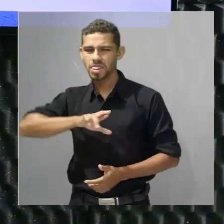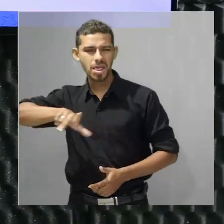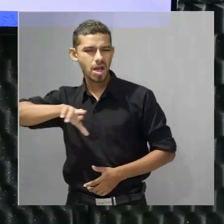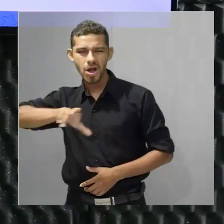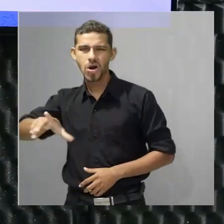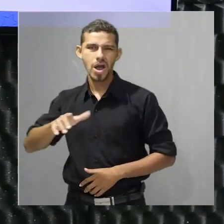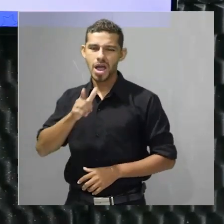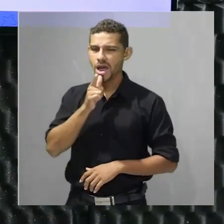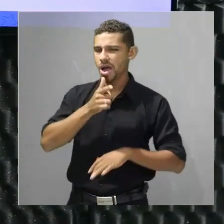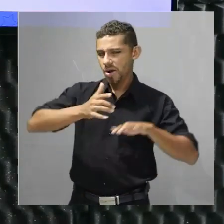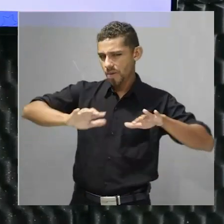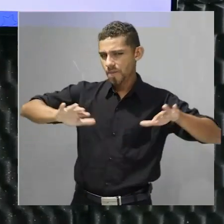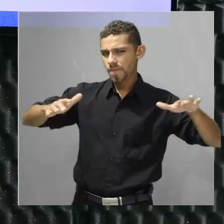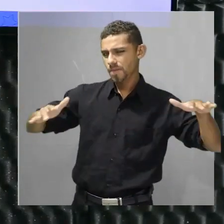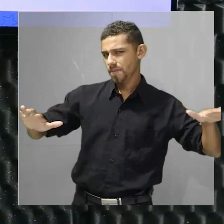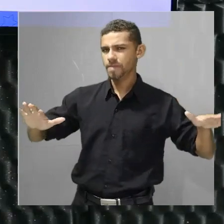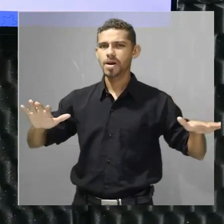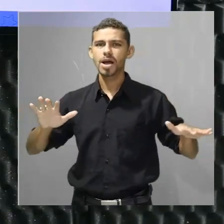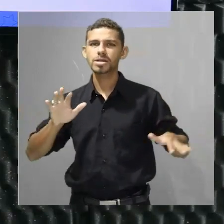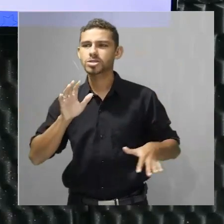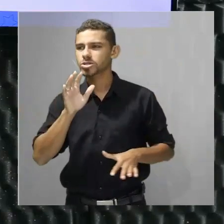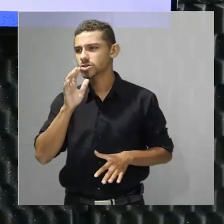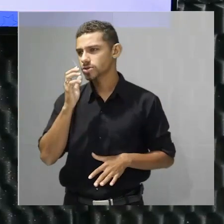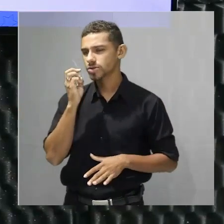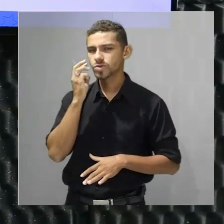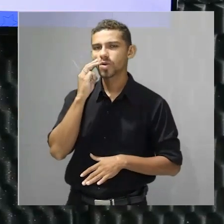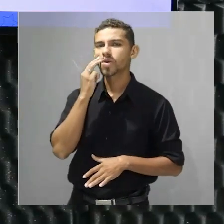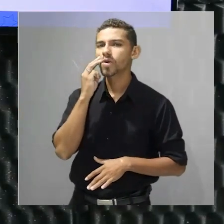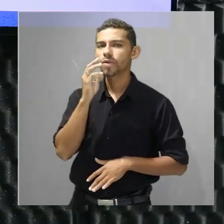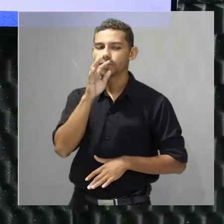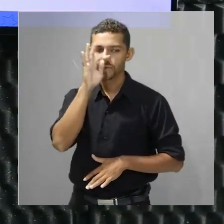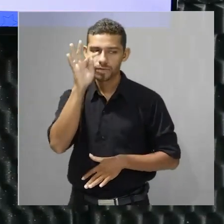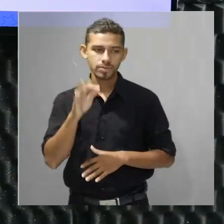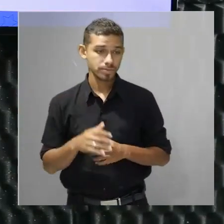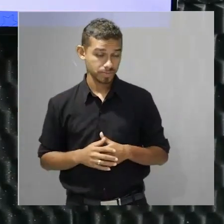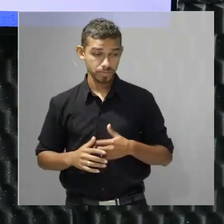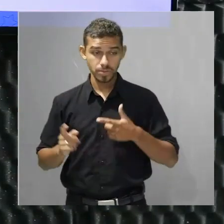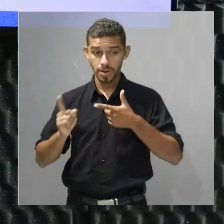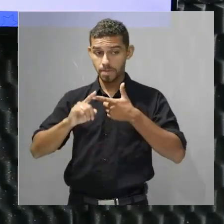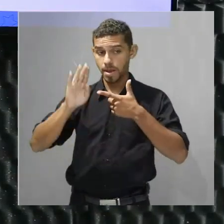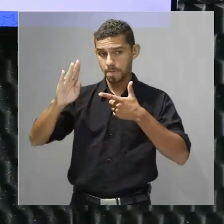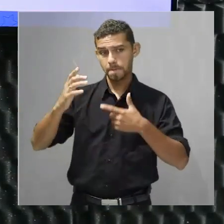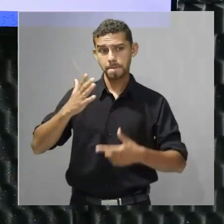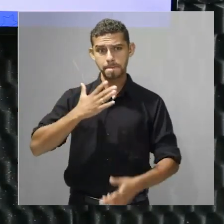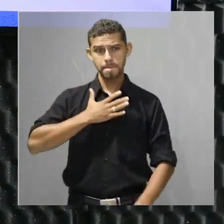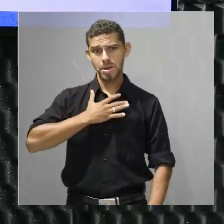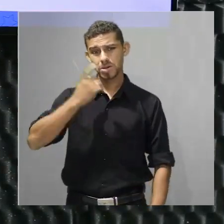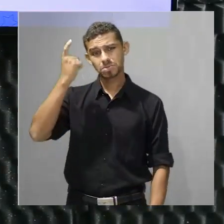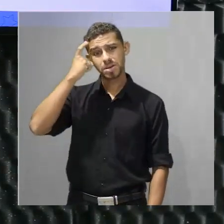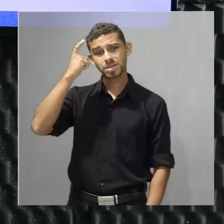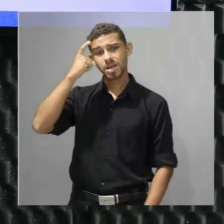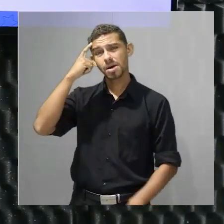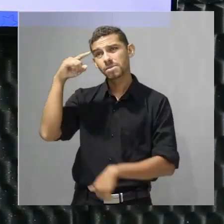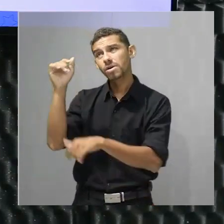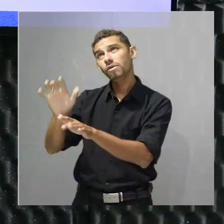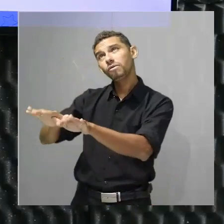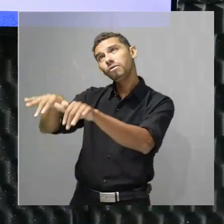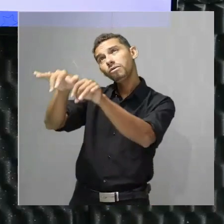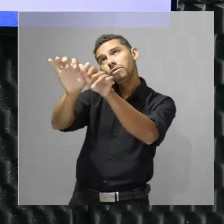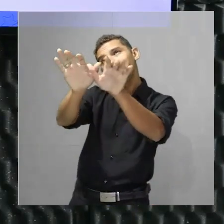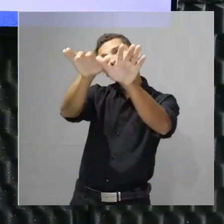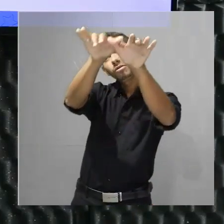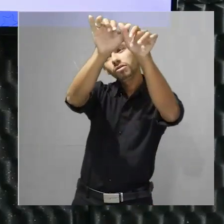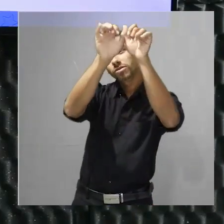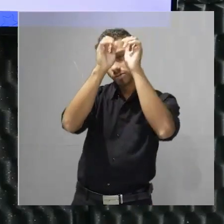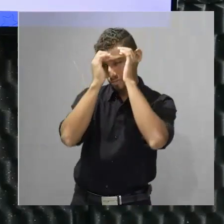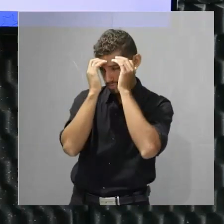casamento Mar de Rosas meus pensamentos voaram alto nossos pensamentos saem